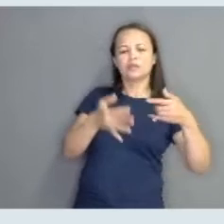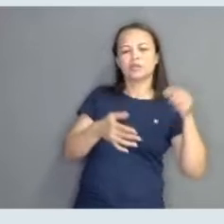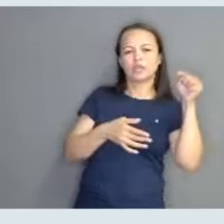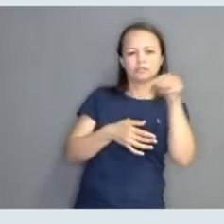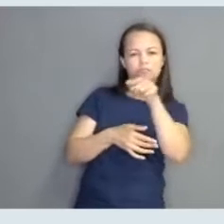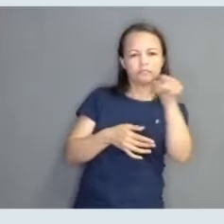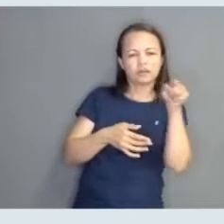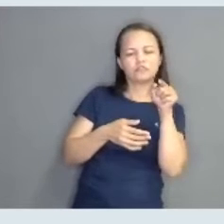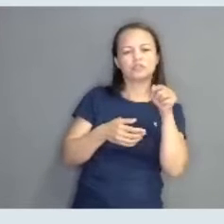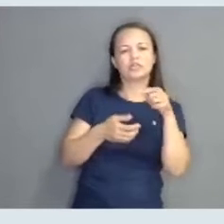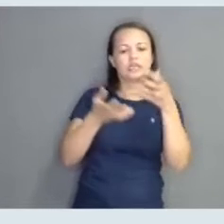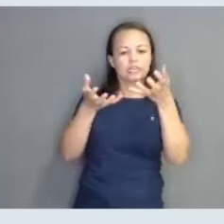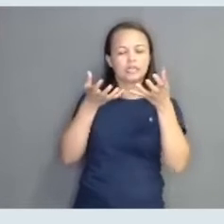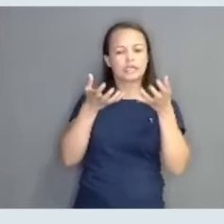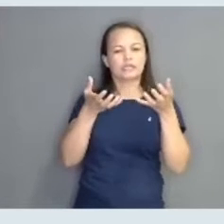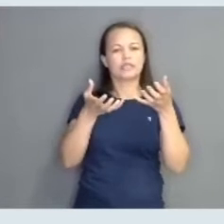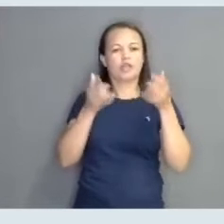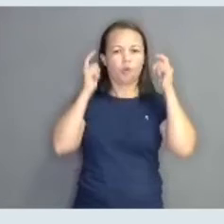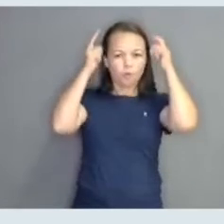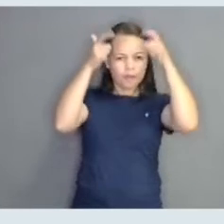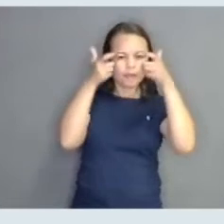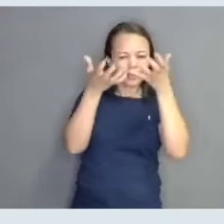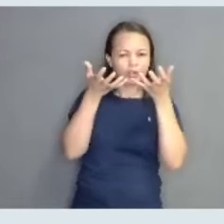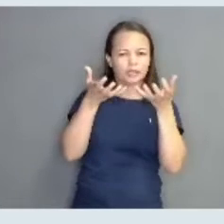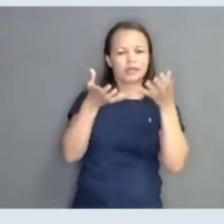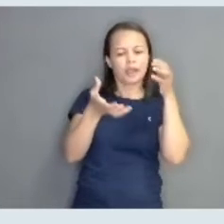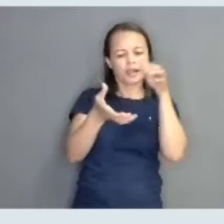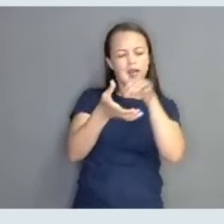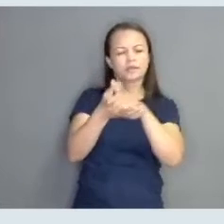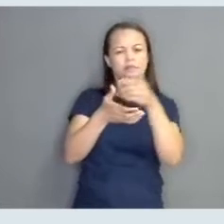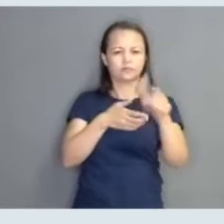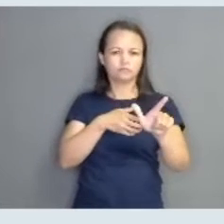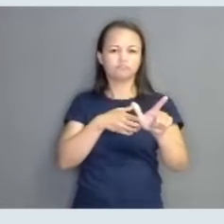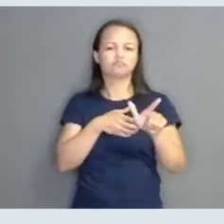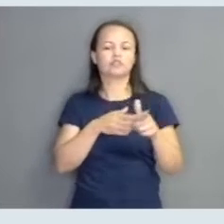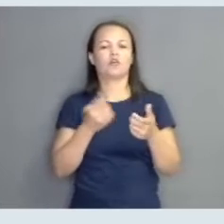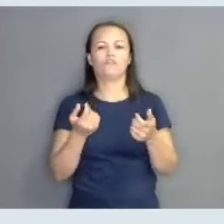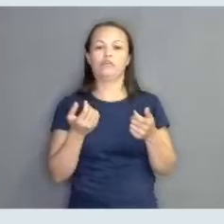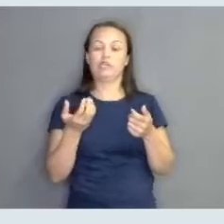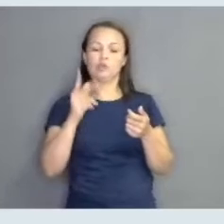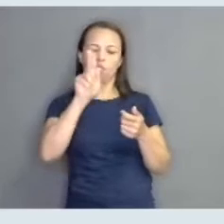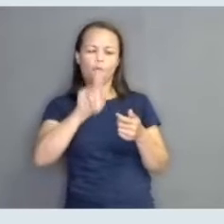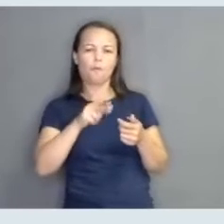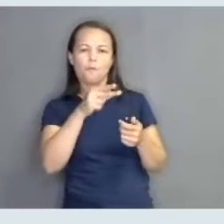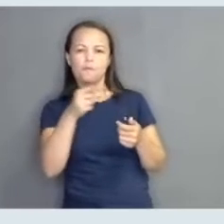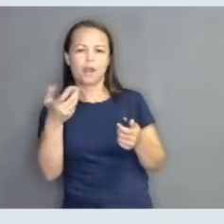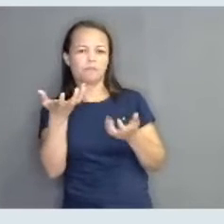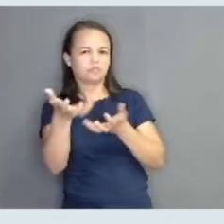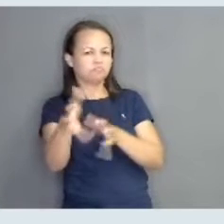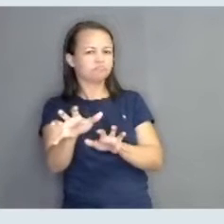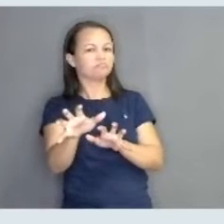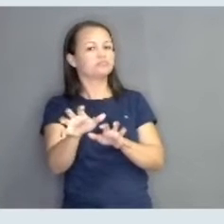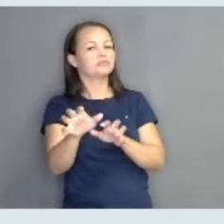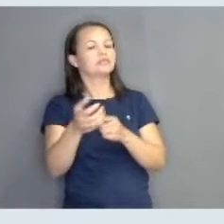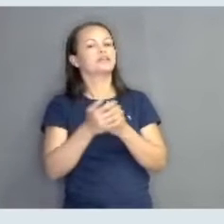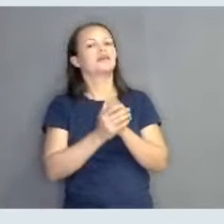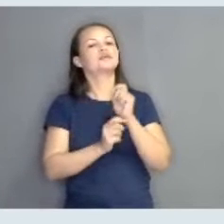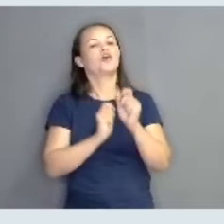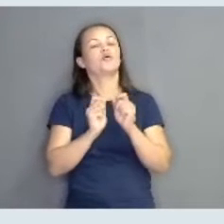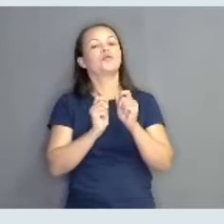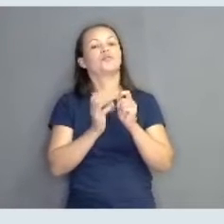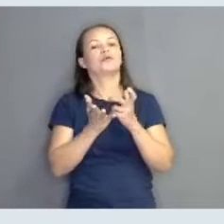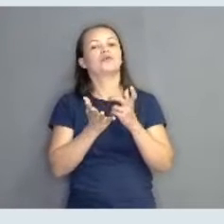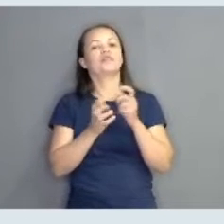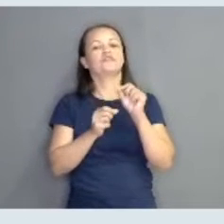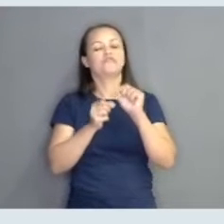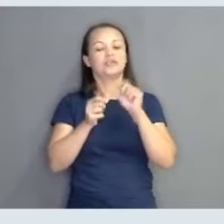casamento. O Papa não quis. O que Henrique VIII fez? Criou a igreja. Qual foi a igreja?